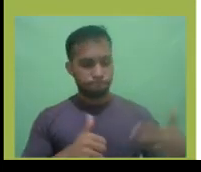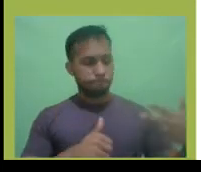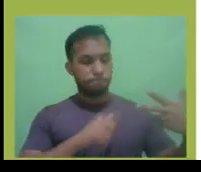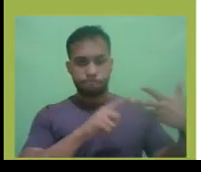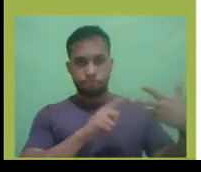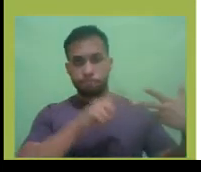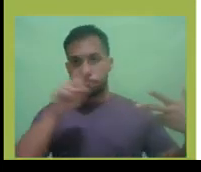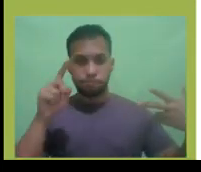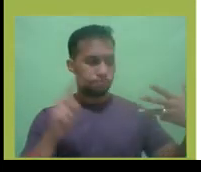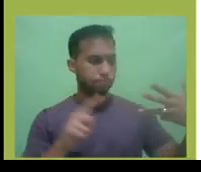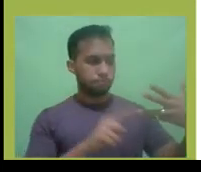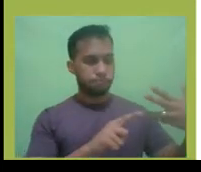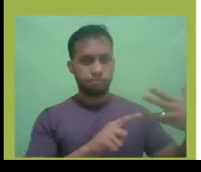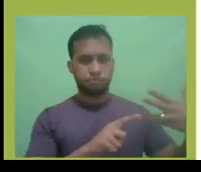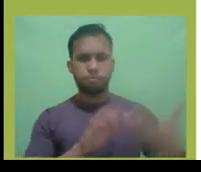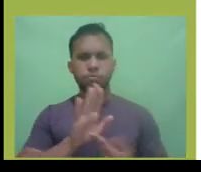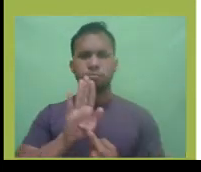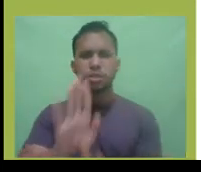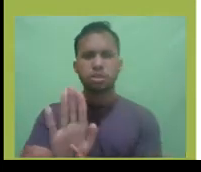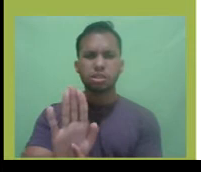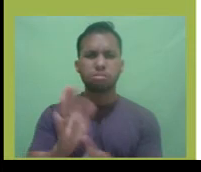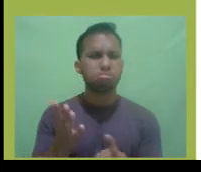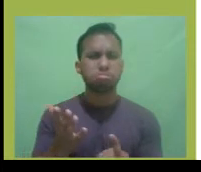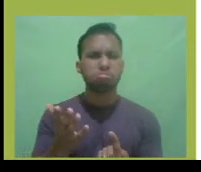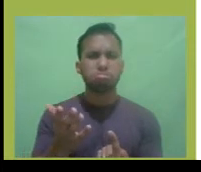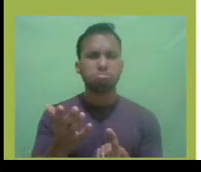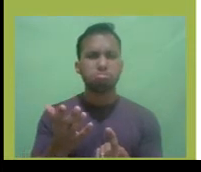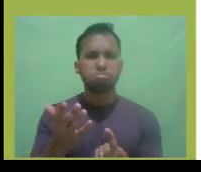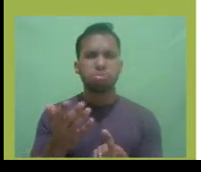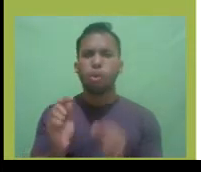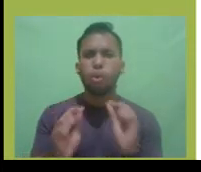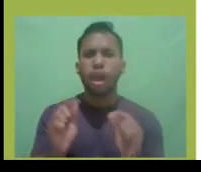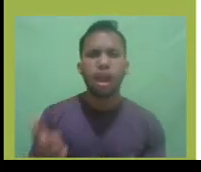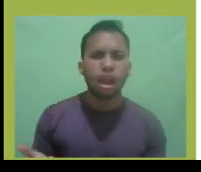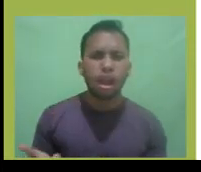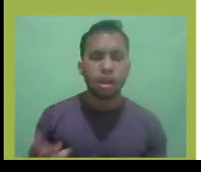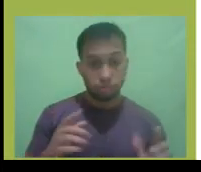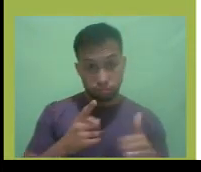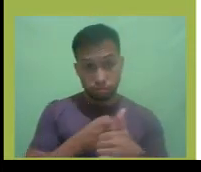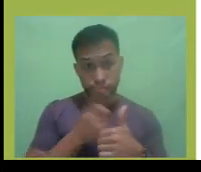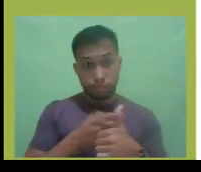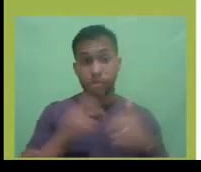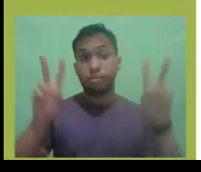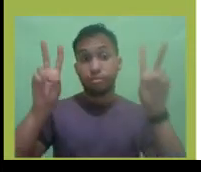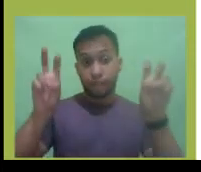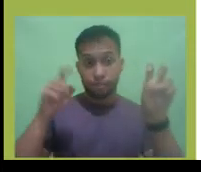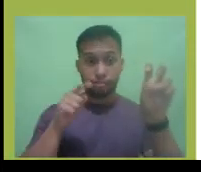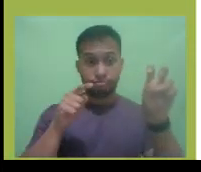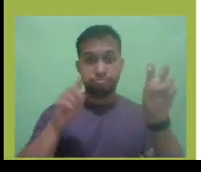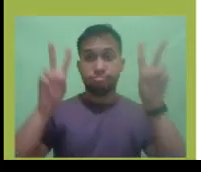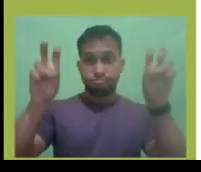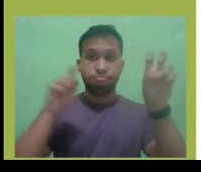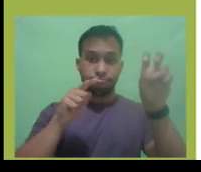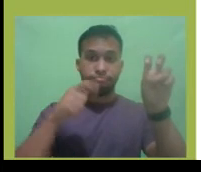numa apresentação, para uma boa apresentação? Primeiro, estabeleça o tema. O título, geralmente, ele apresenta um tema e